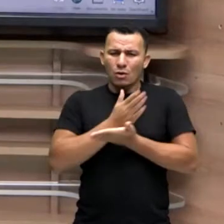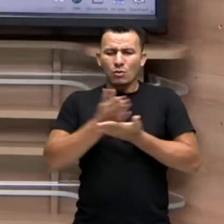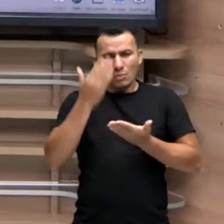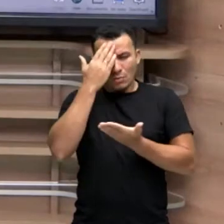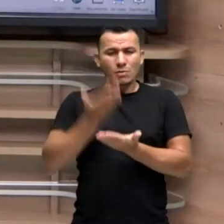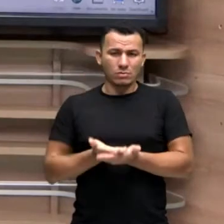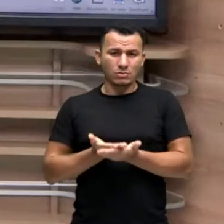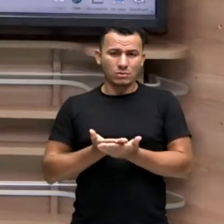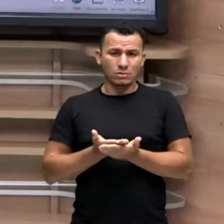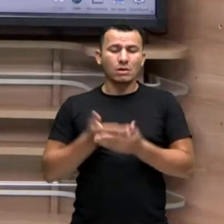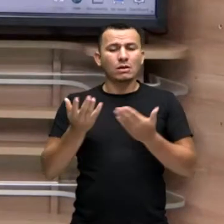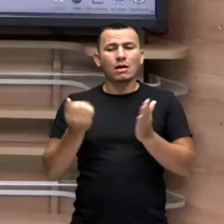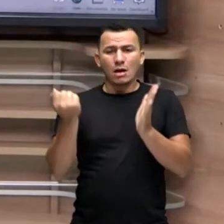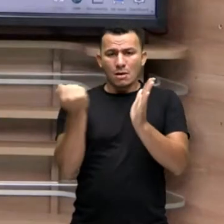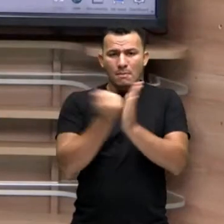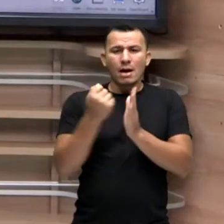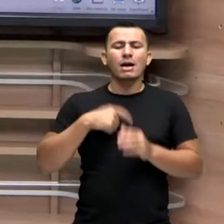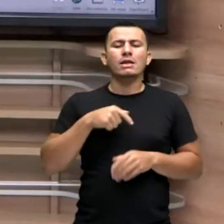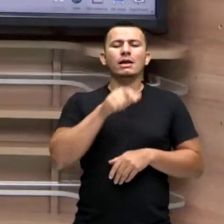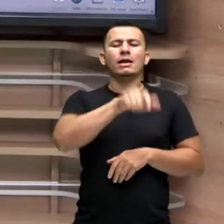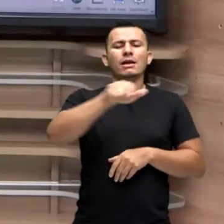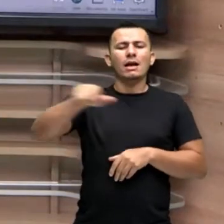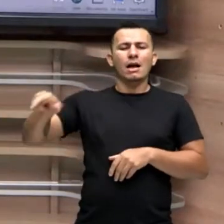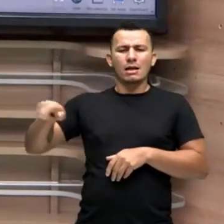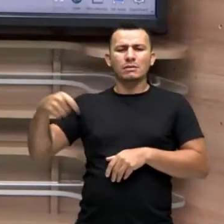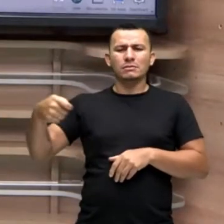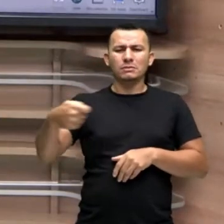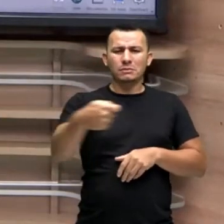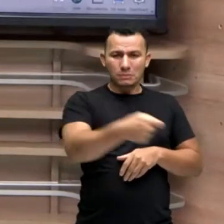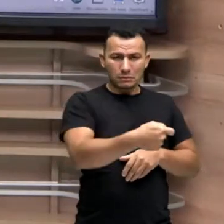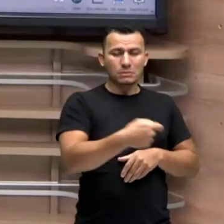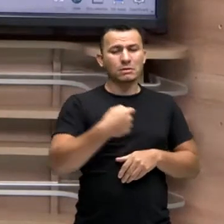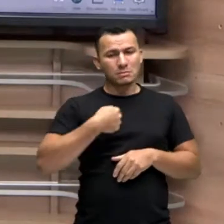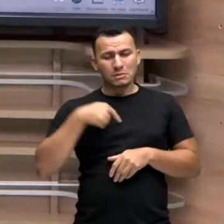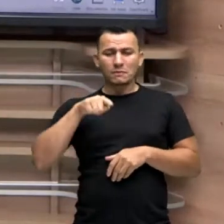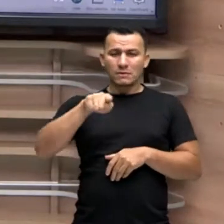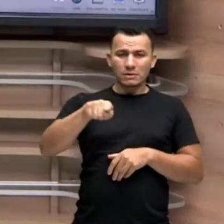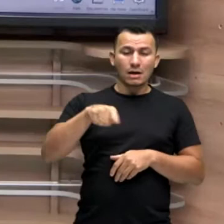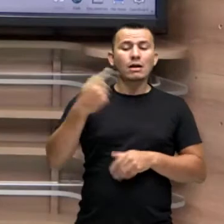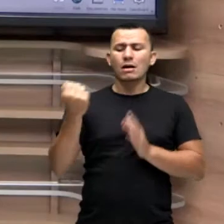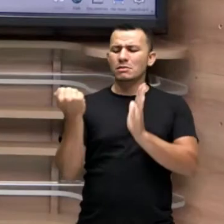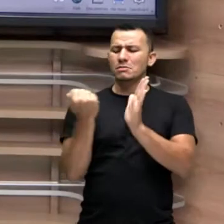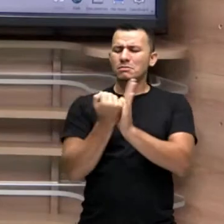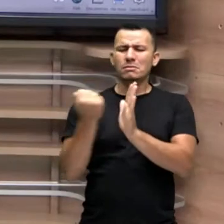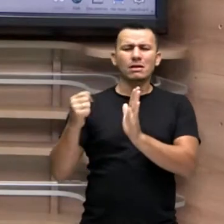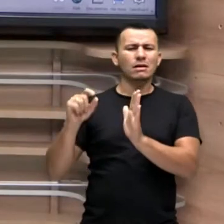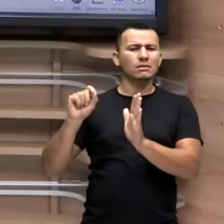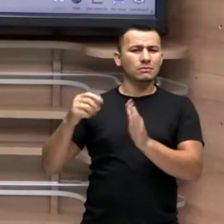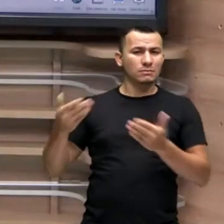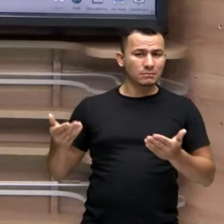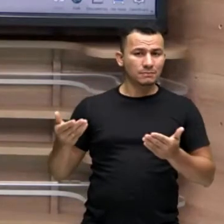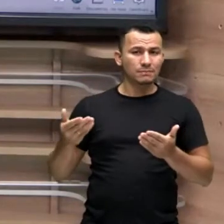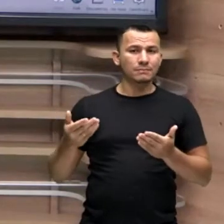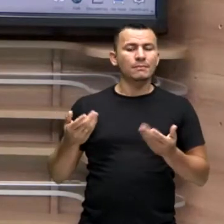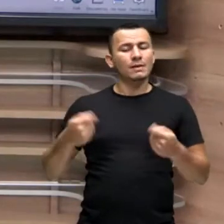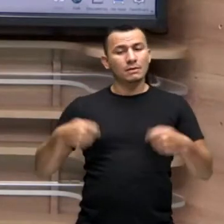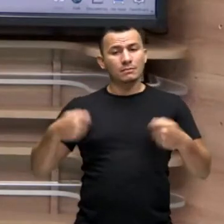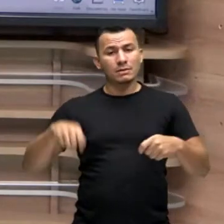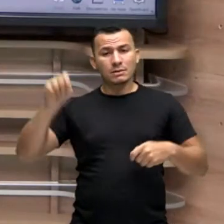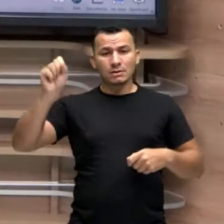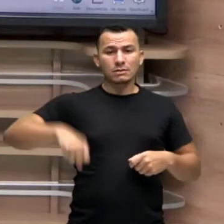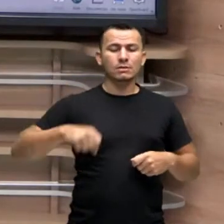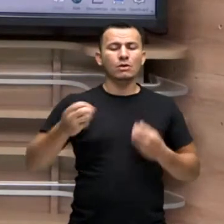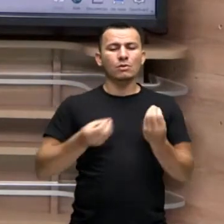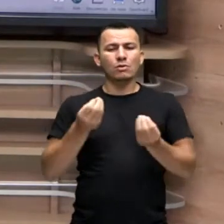marcas do eterno estão em cada um de nós em você em mim e essas marcas é elas devem ser